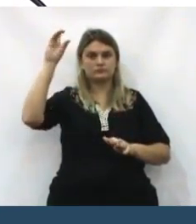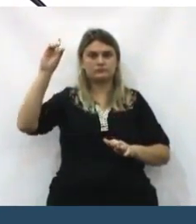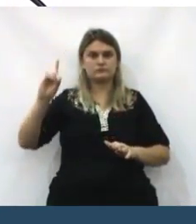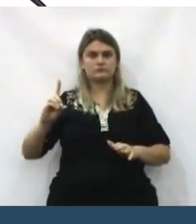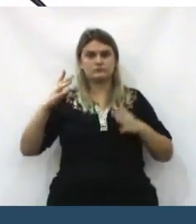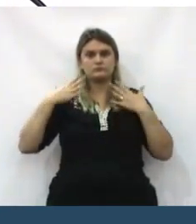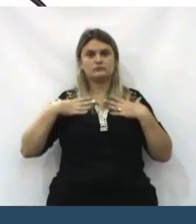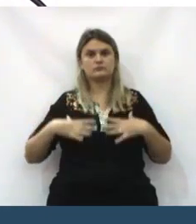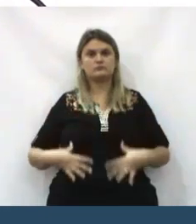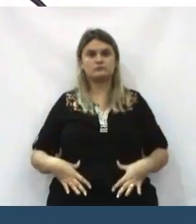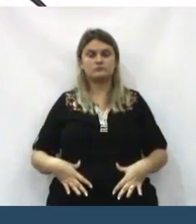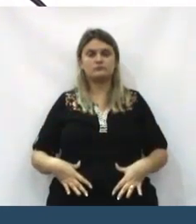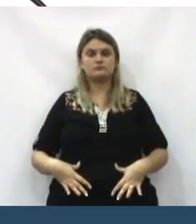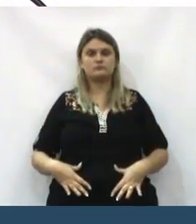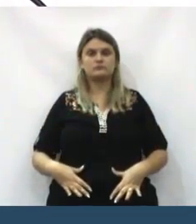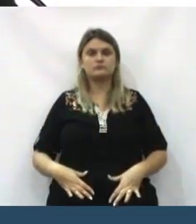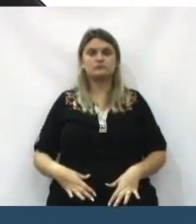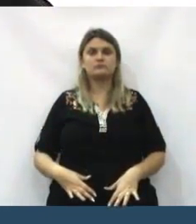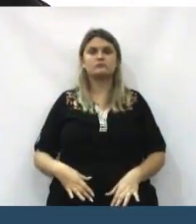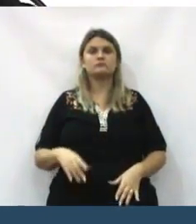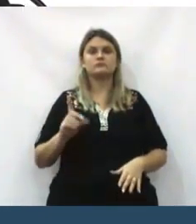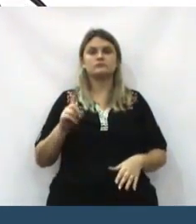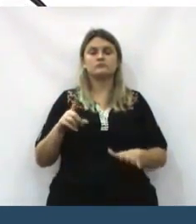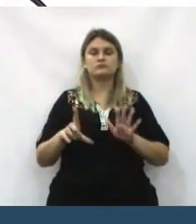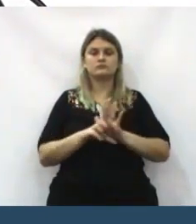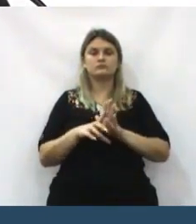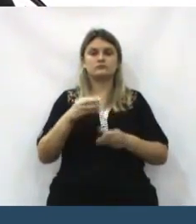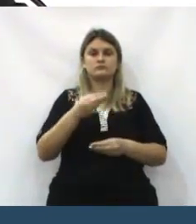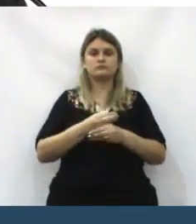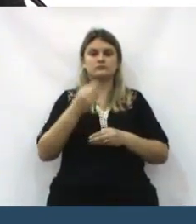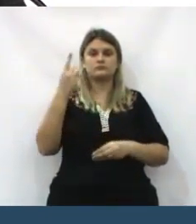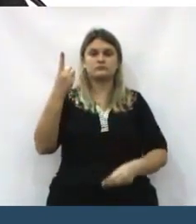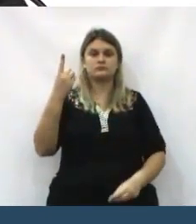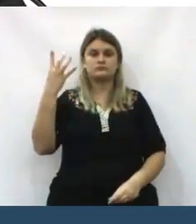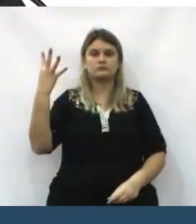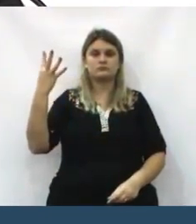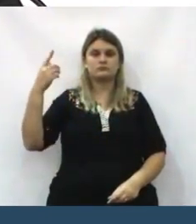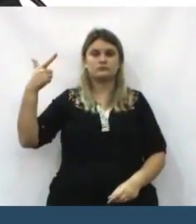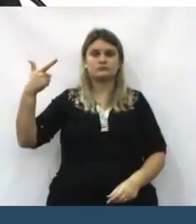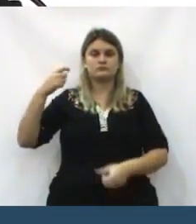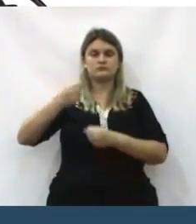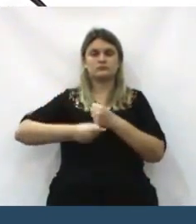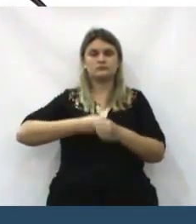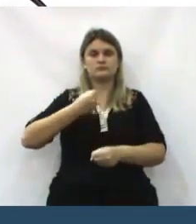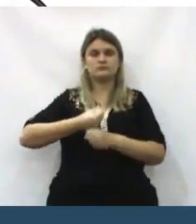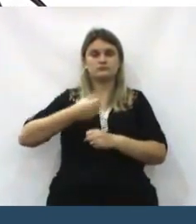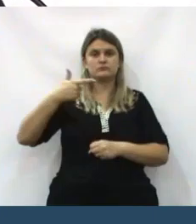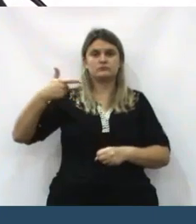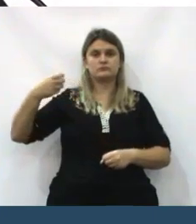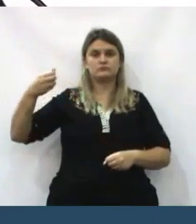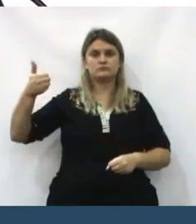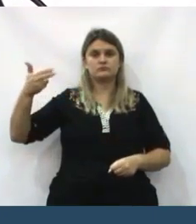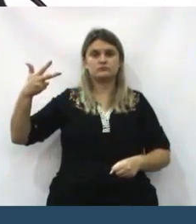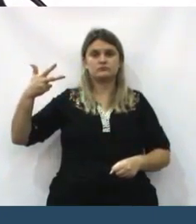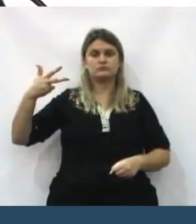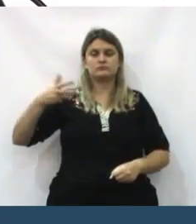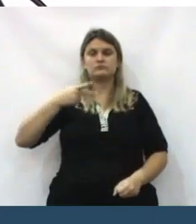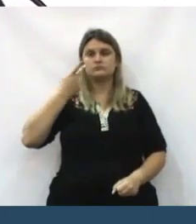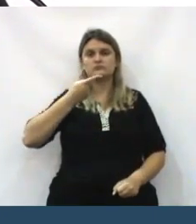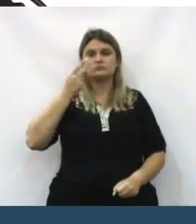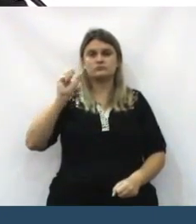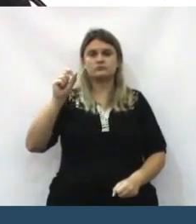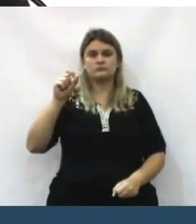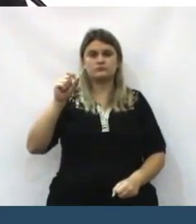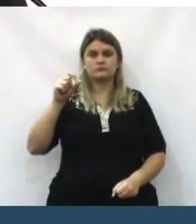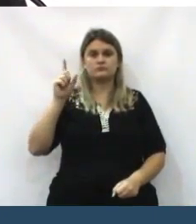deficientes físicos. E a regulamentação é a Lei Complementar 142 de 2013, que diz o